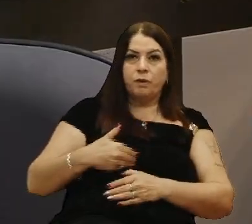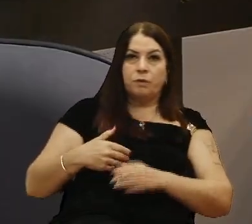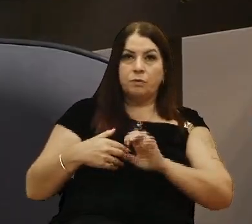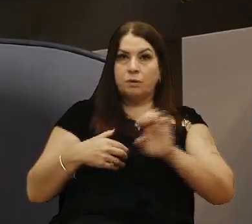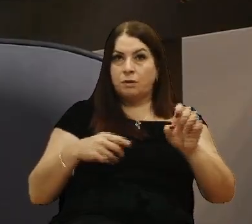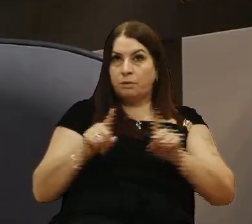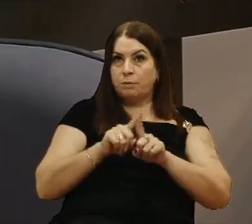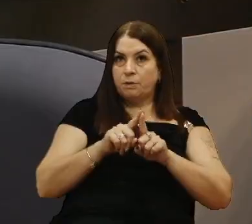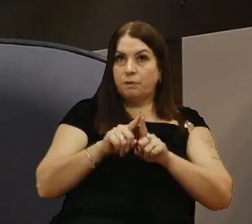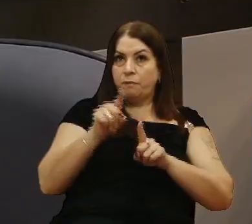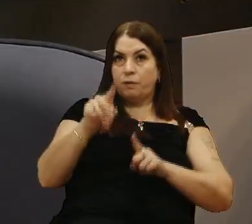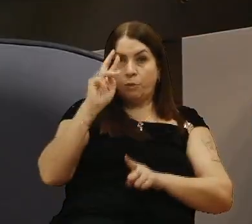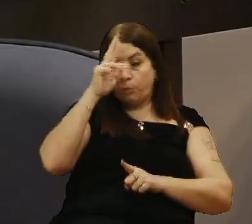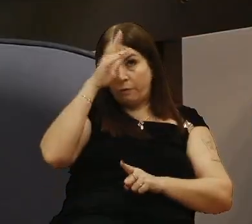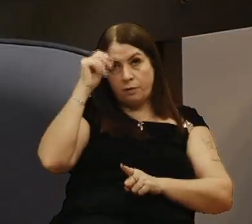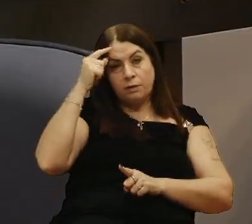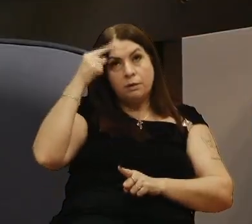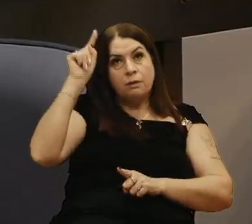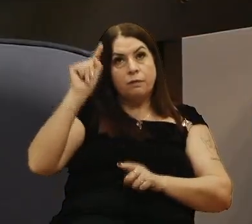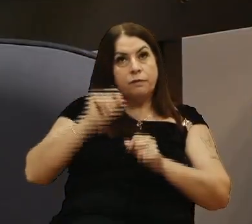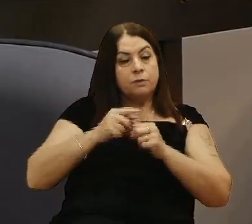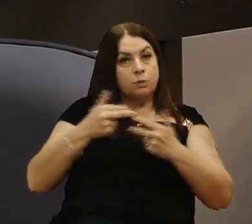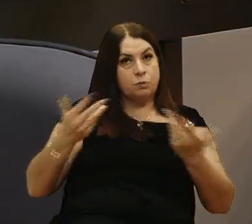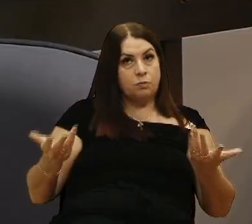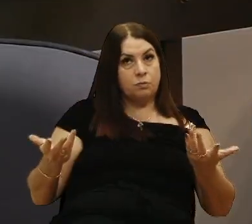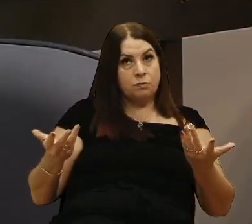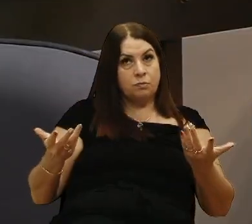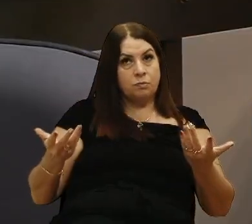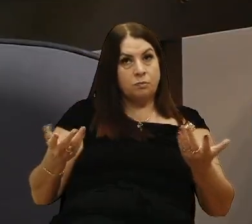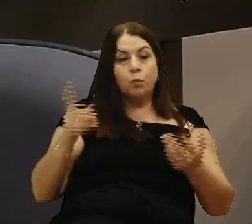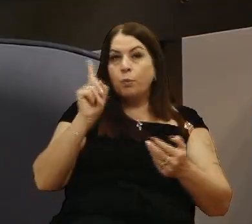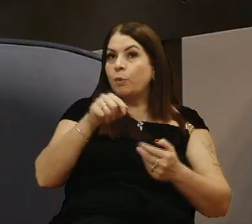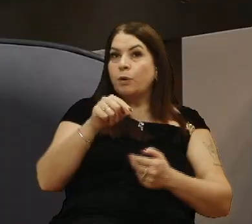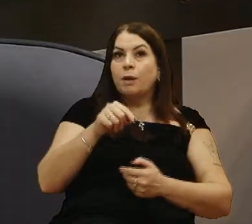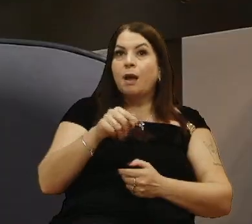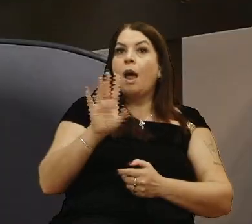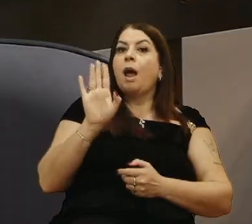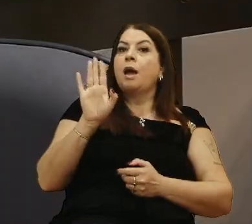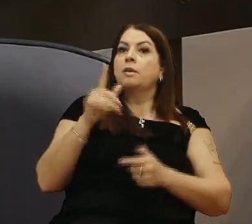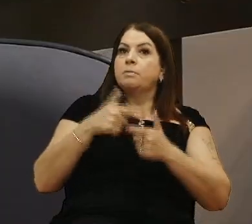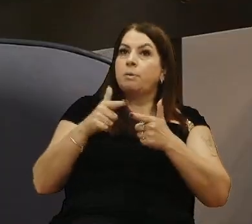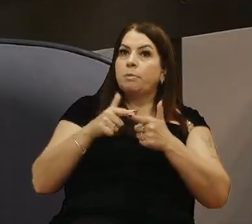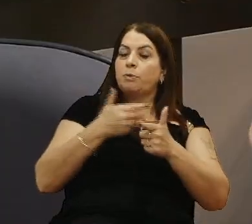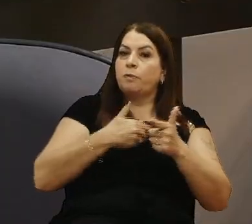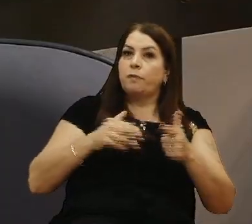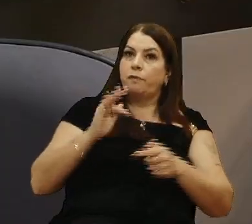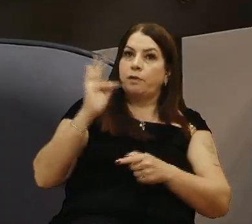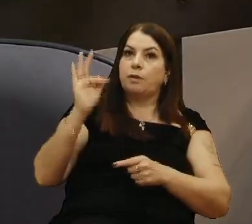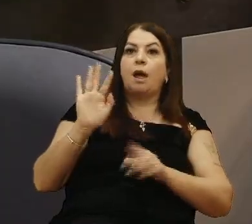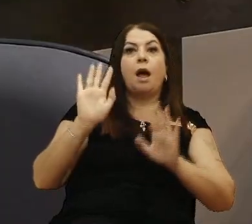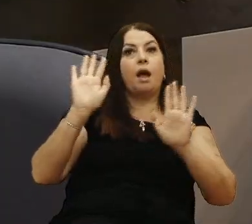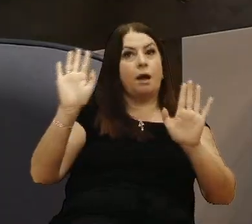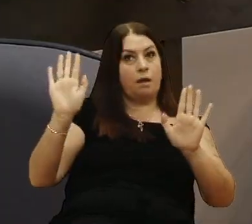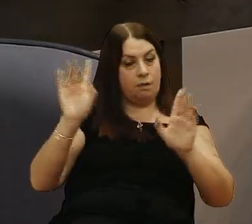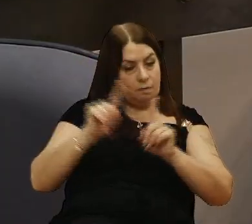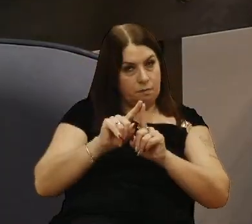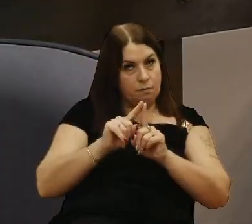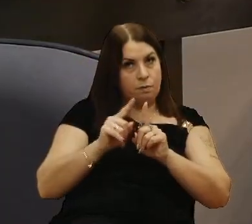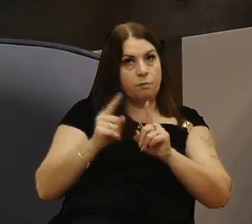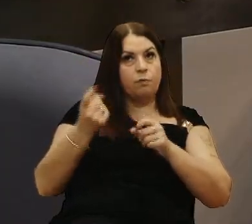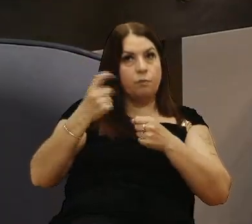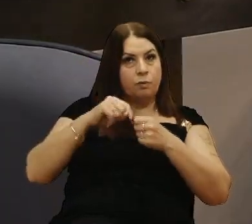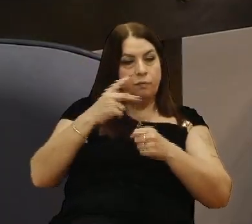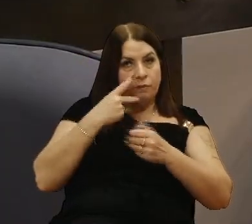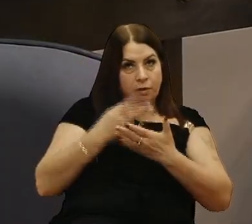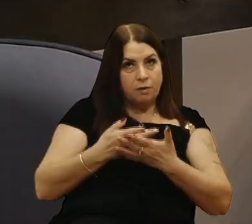também, vai do prefeito ter iniciativa de fazer algumas coisas. O que não é dele, e se é problema do governo federal, então, vamos voltar para aquilo que eu